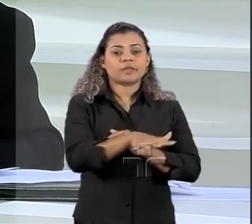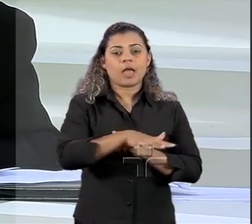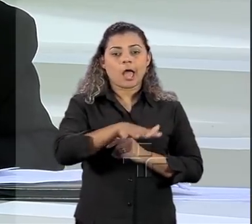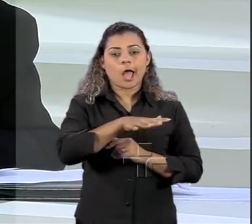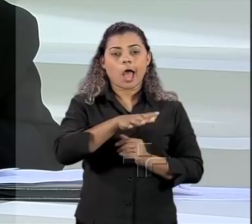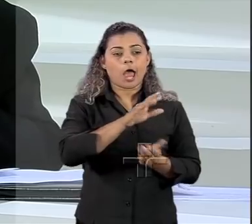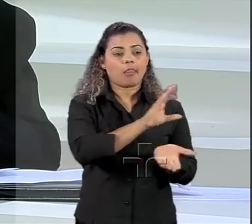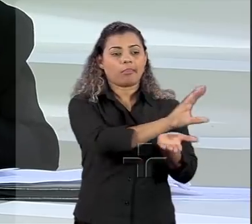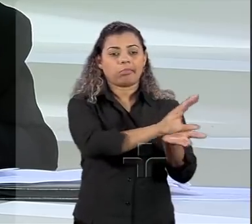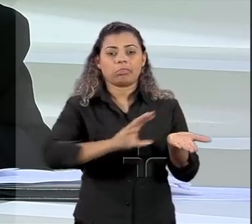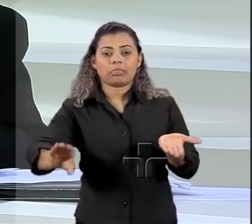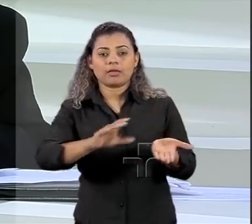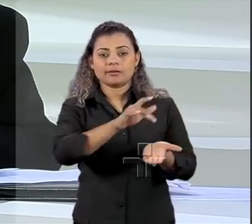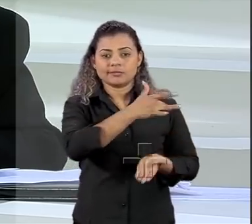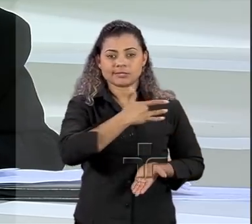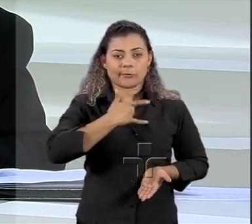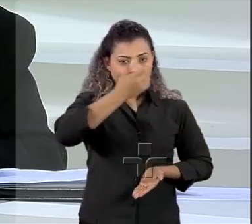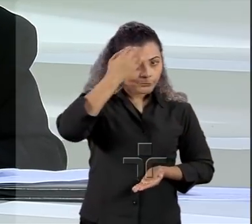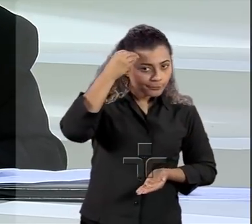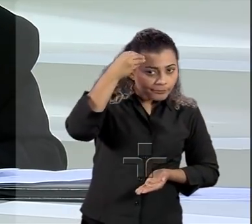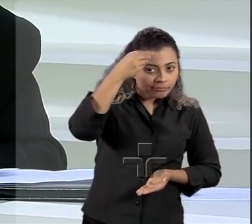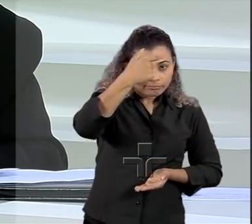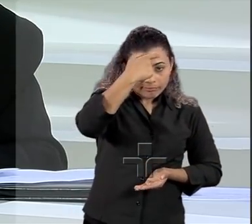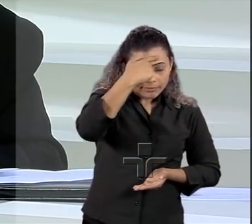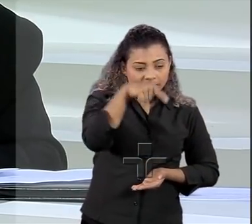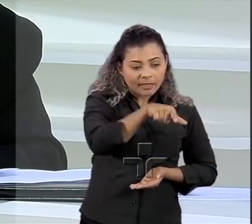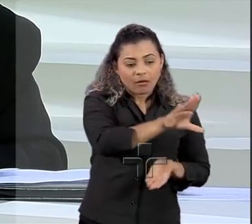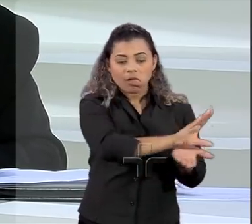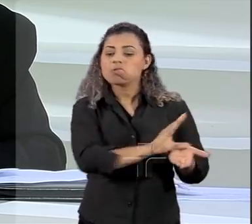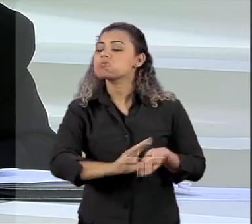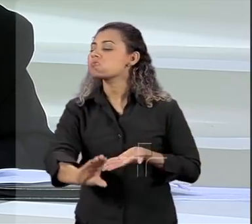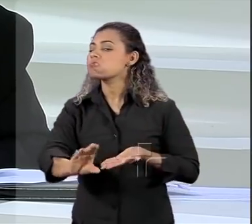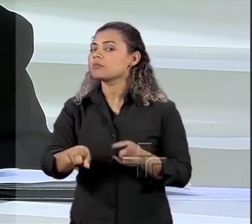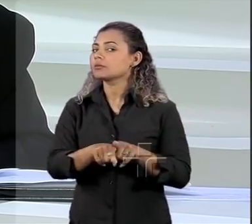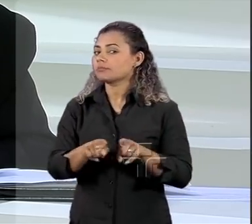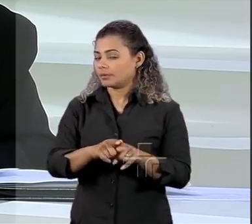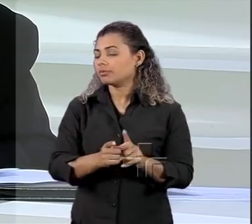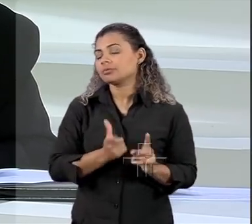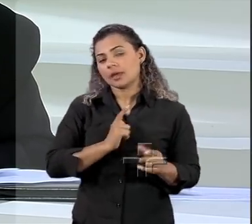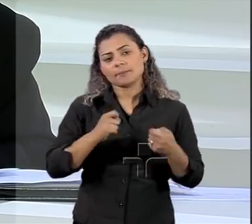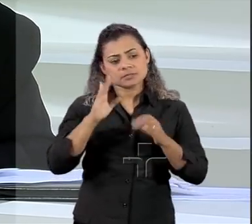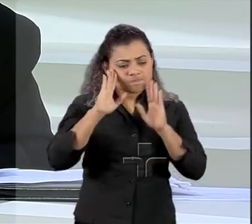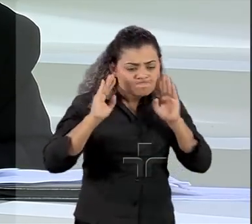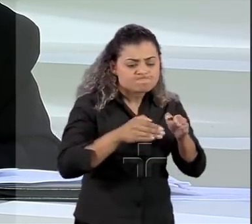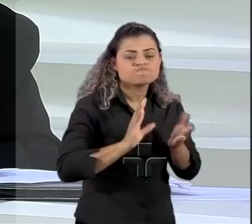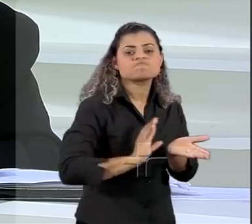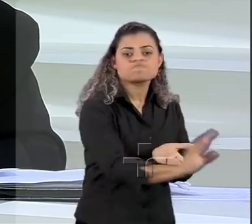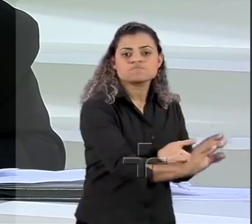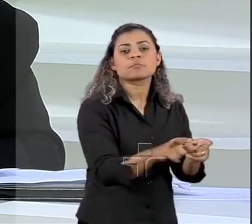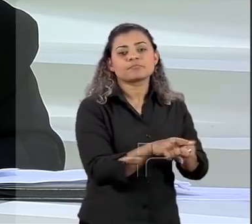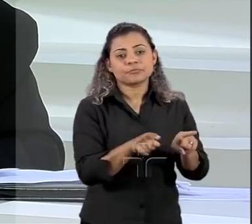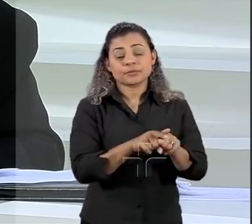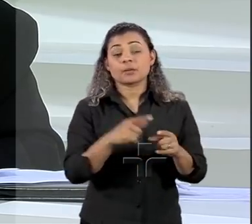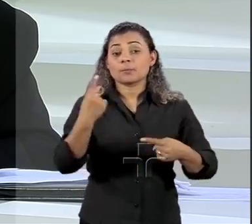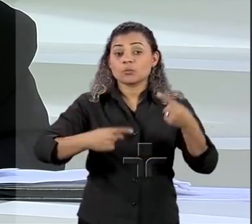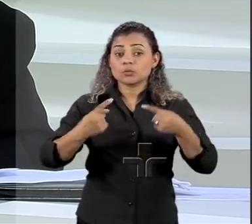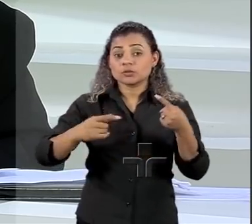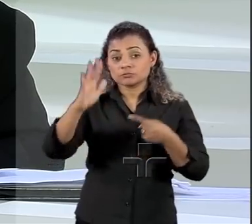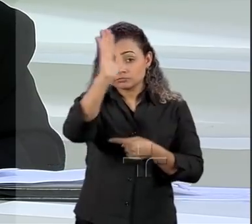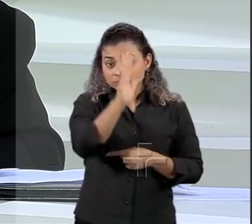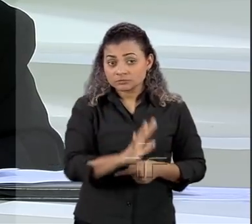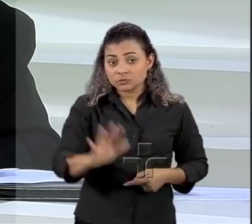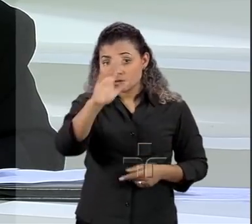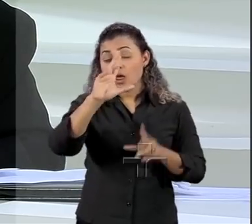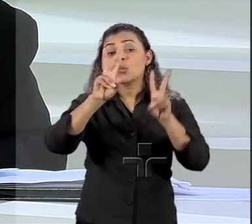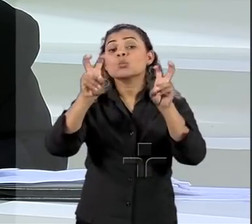mental. Capacitação e prevenção do suicídio e, por último, apoio às mudanças das diretrizes da Política Nacional sobre